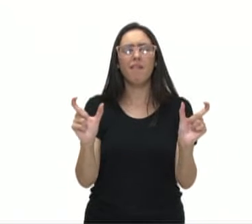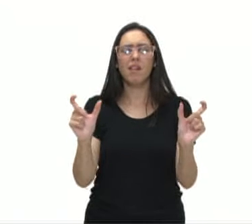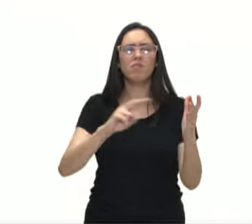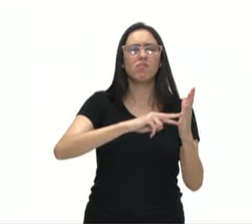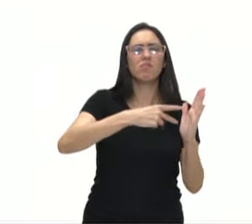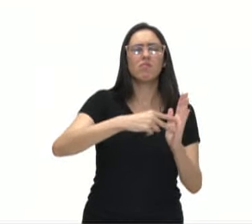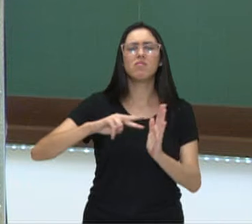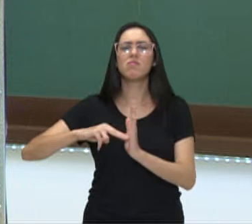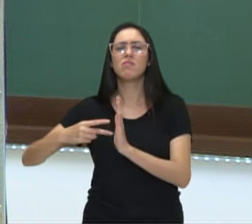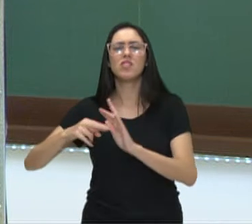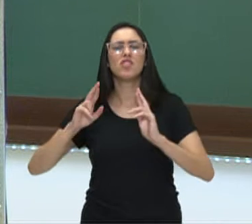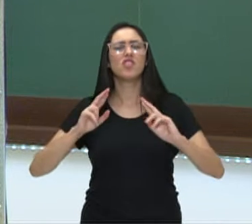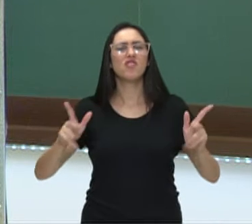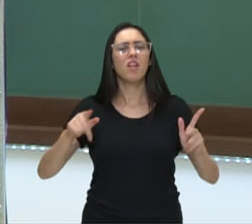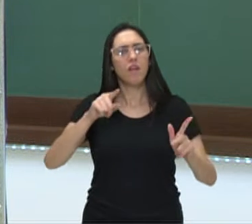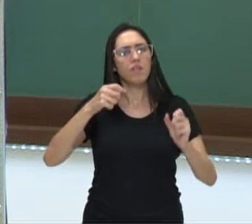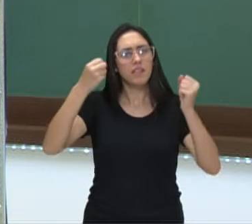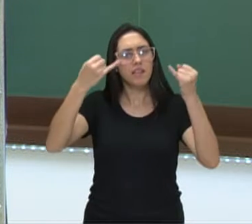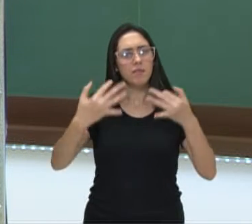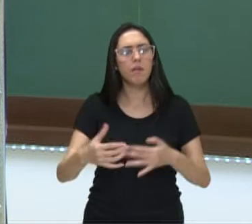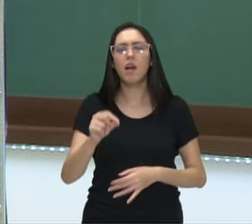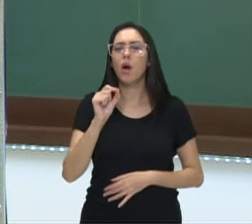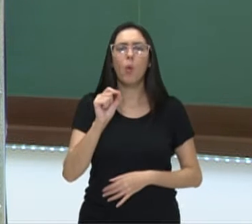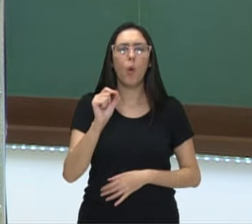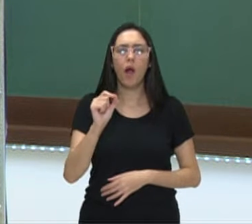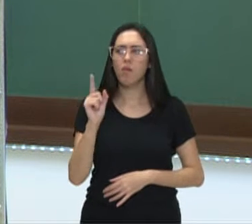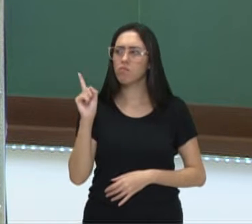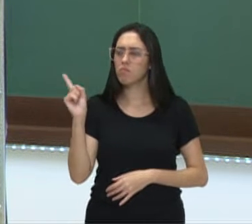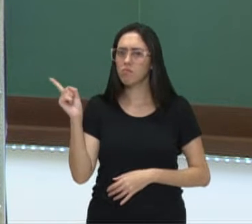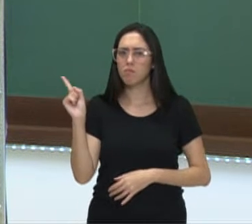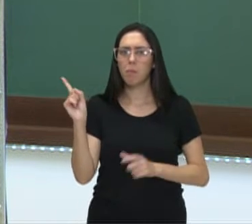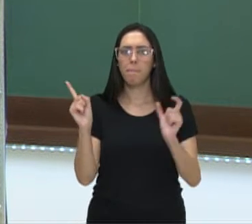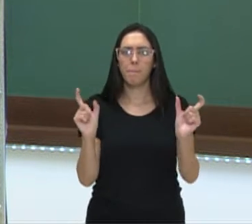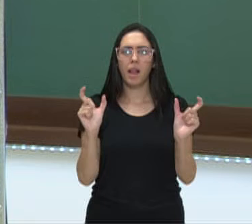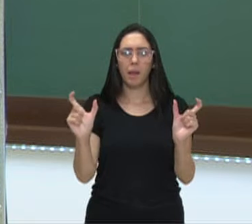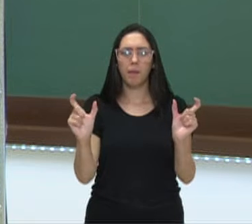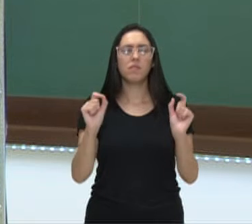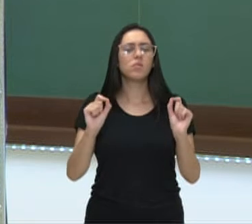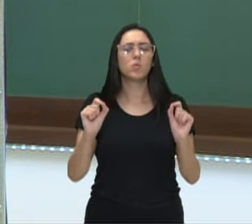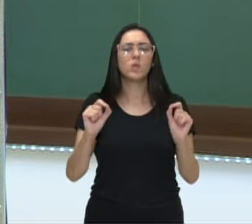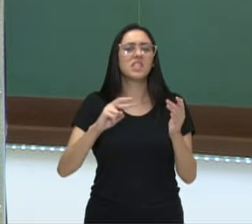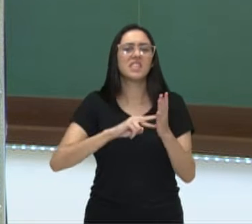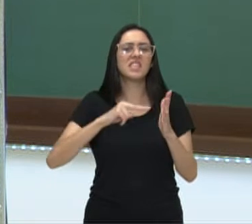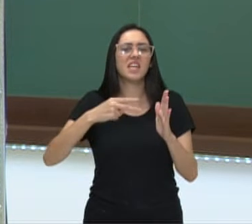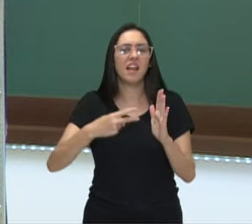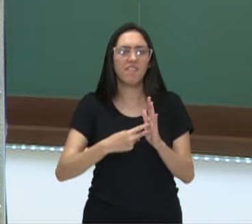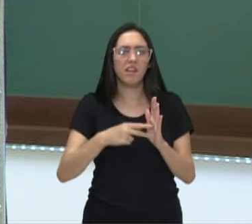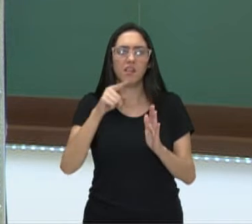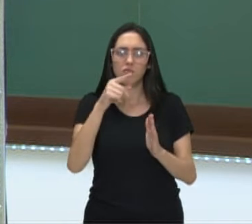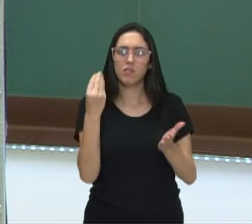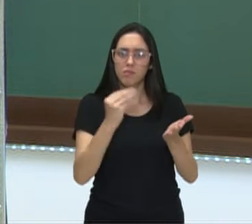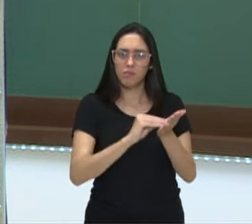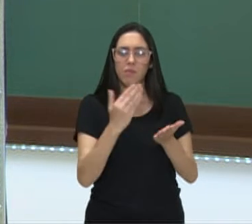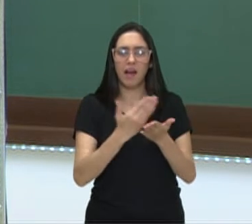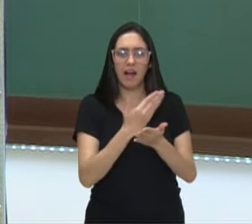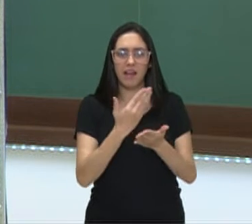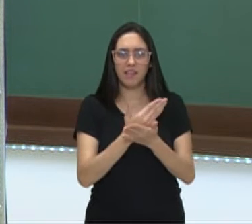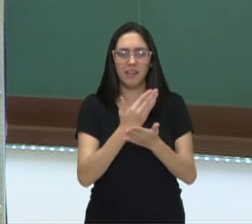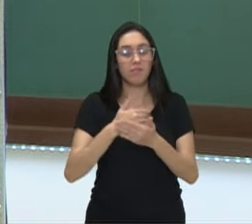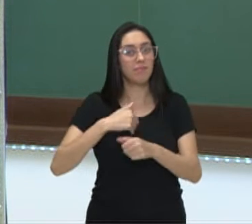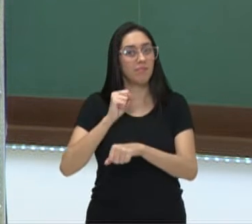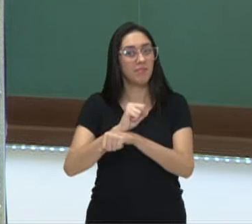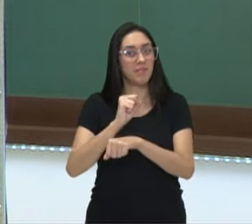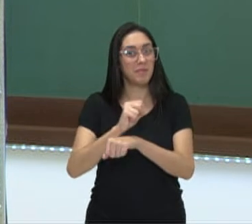obsolescência perceptiva. Então, coloca a diferença entre essas duas modalidades de obsolescência. Anota aí no seu caderno que nós